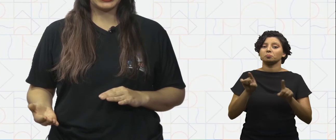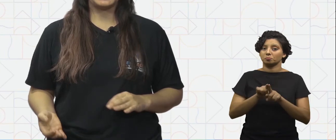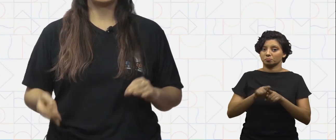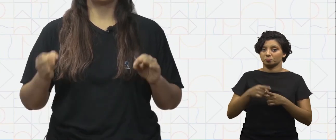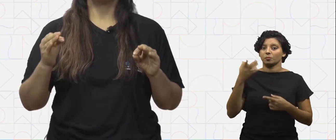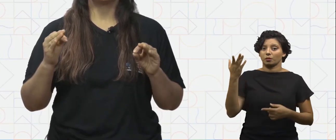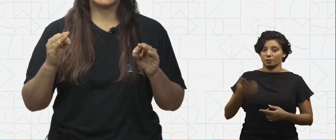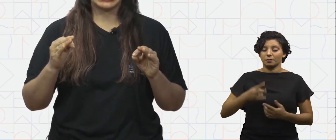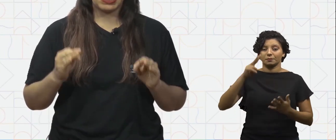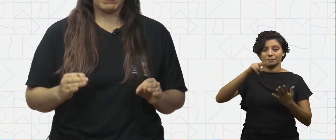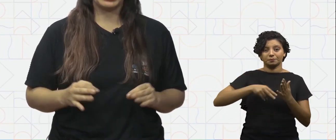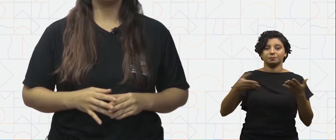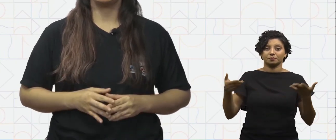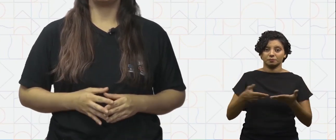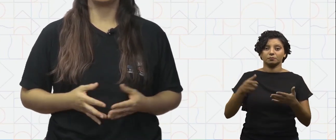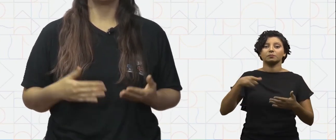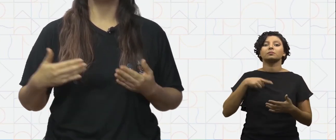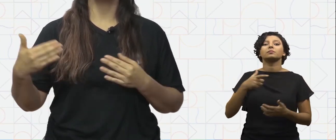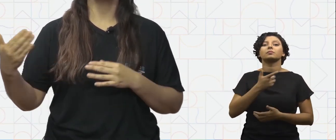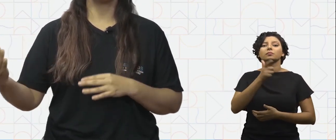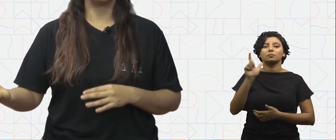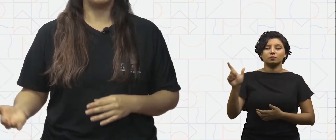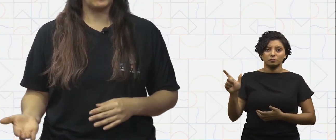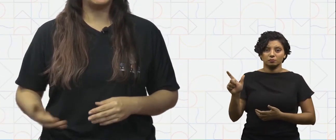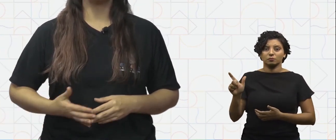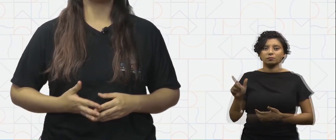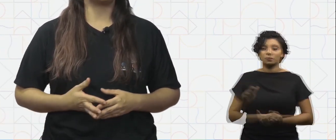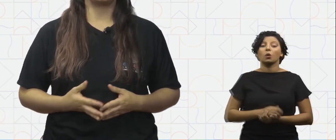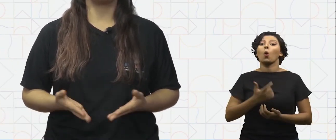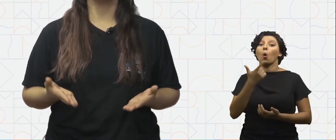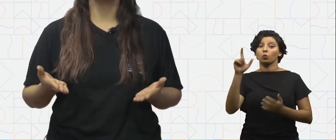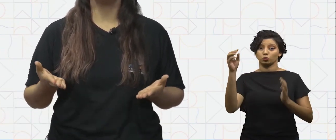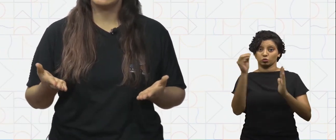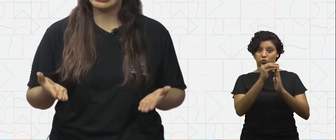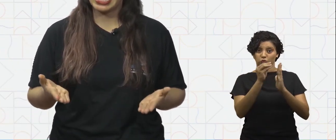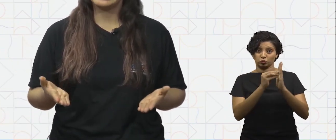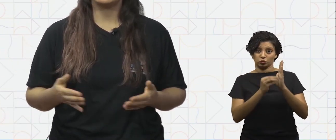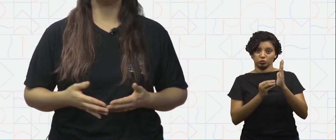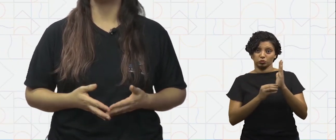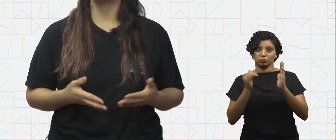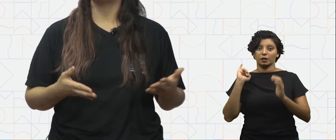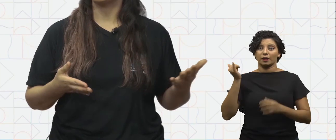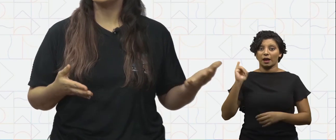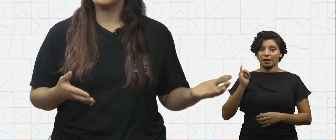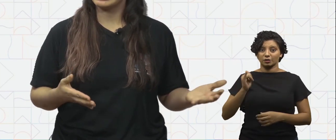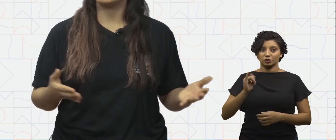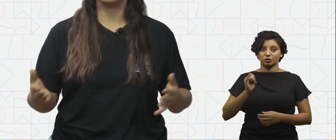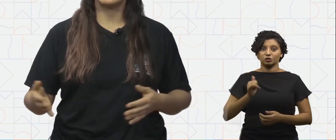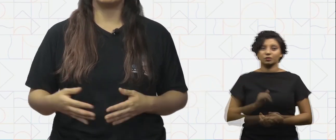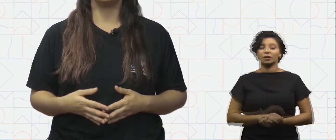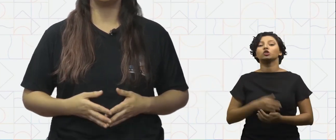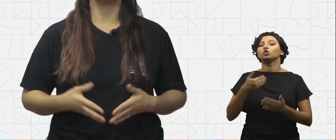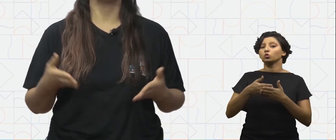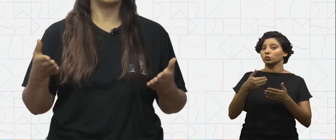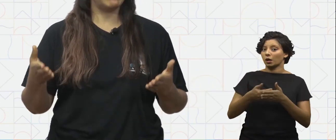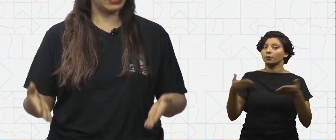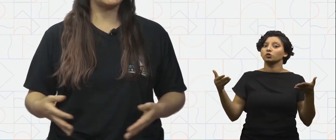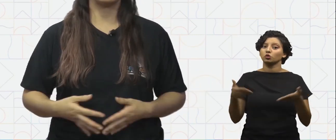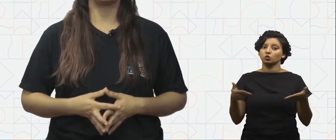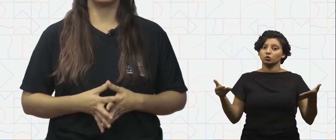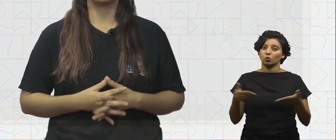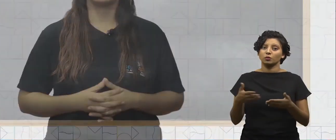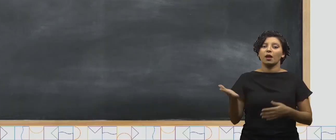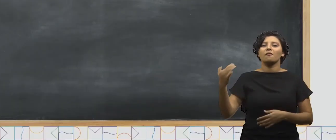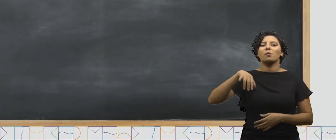Além destes que acabamos de ver, existem outros elementos da narrativa estudados na aula de hoje.